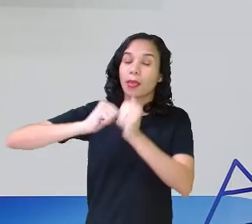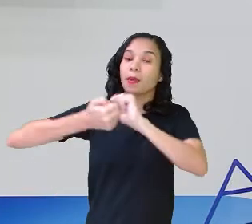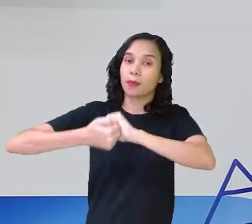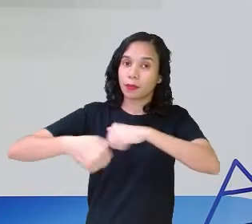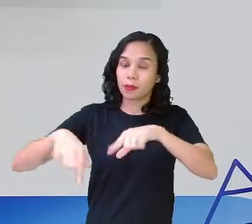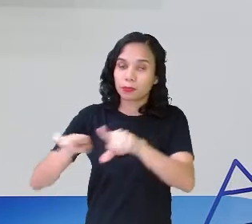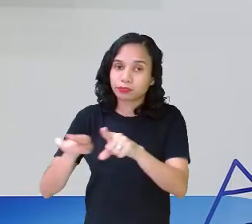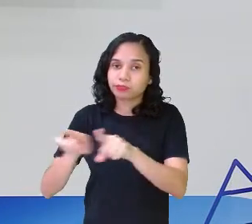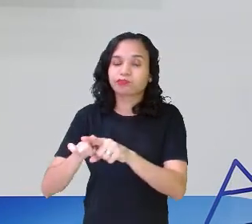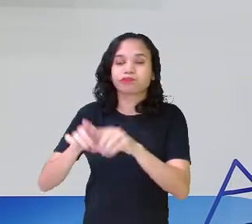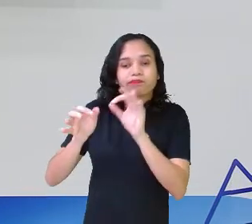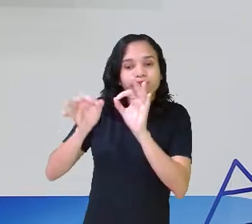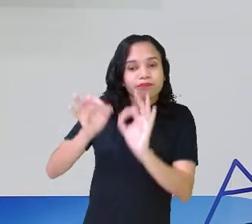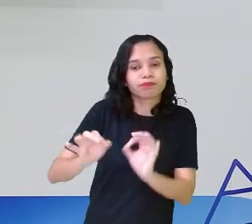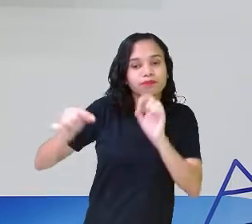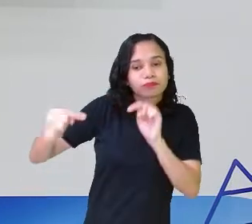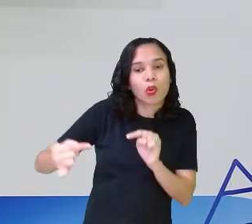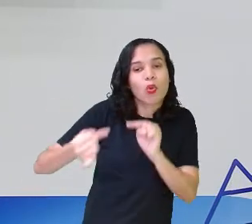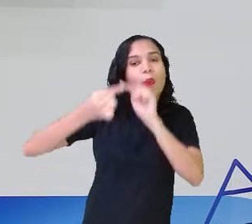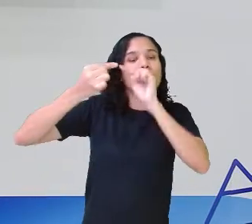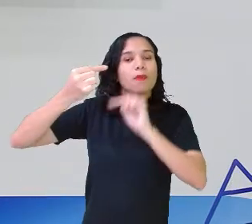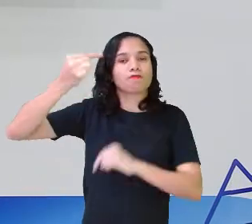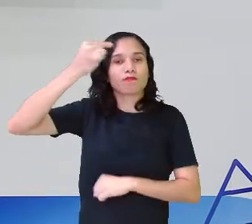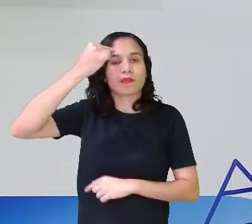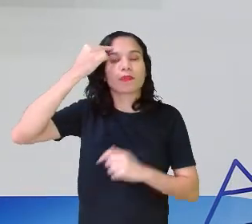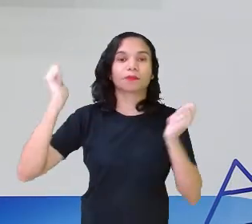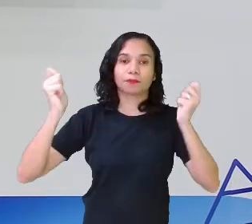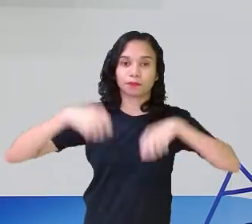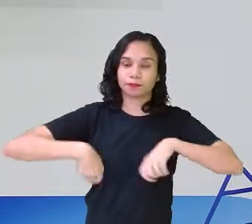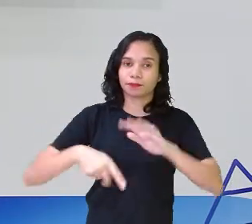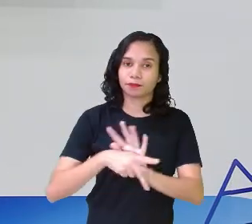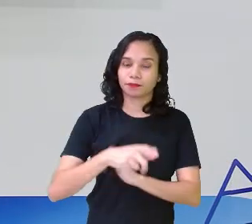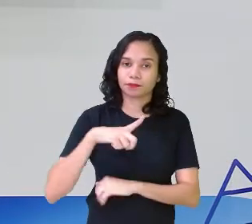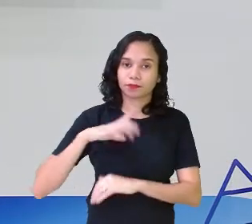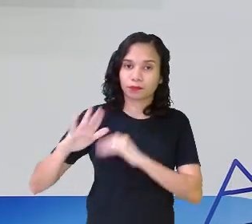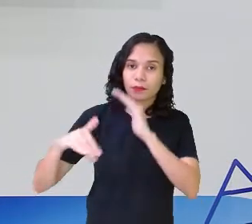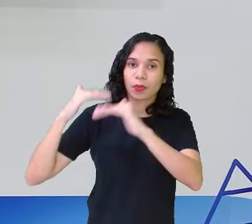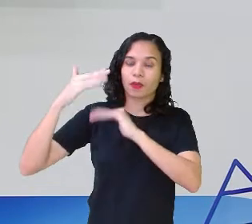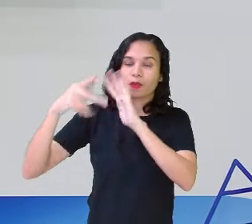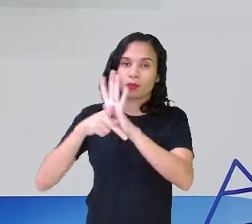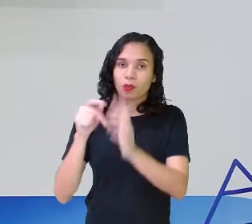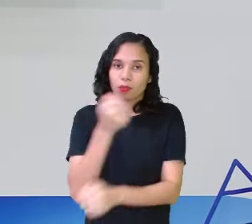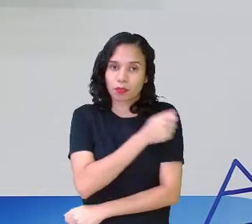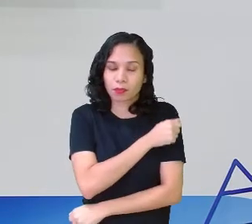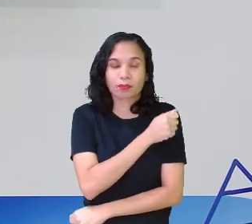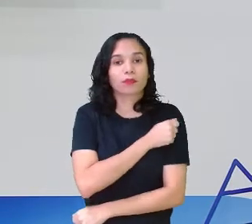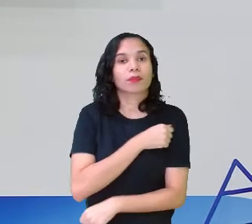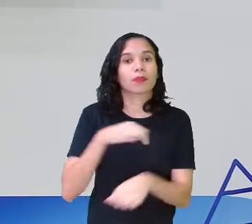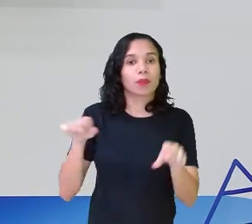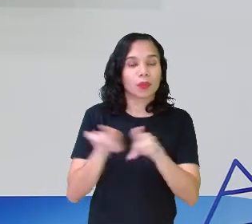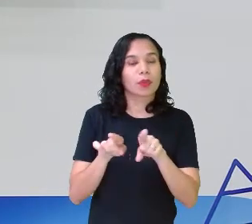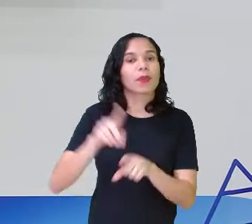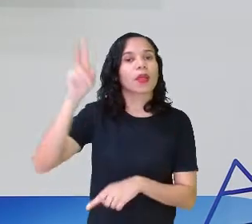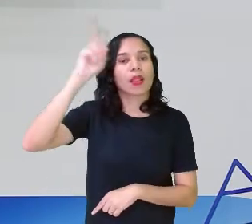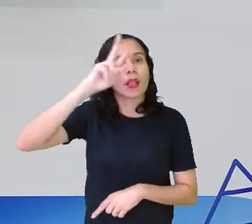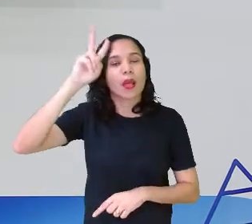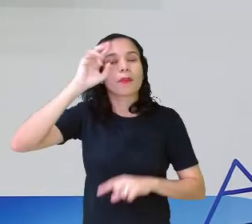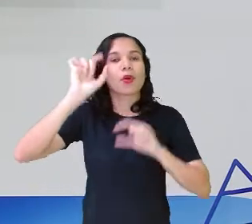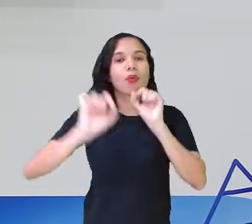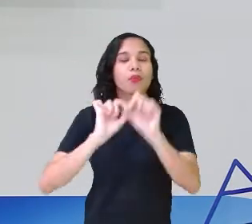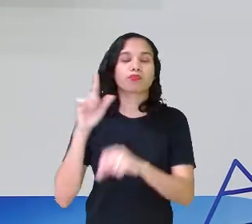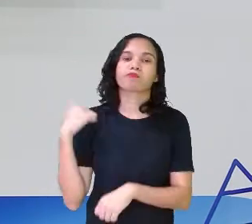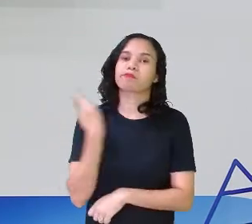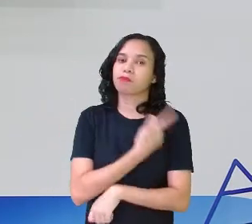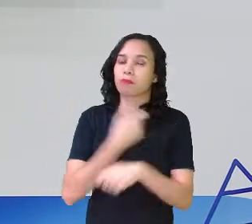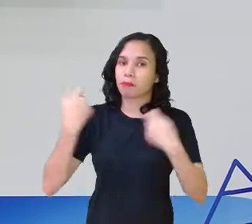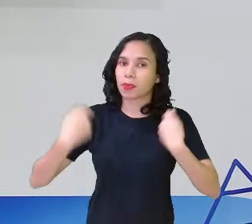adaptada, adequada, pensando nas possibilidades de desenvolvimento desse estudante e lembrando que a gente